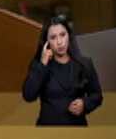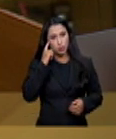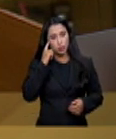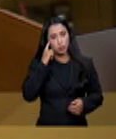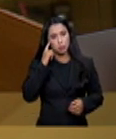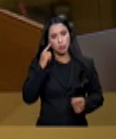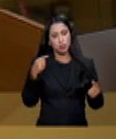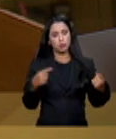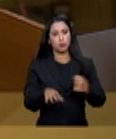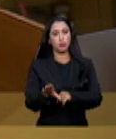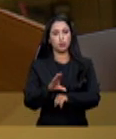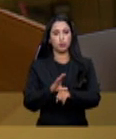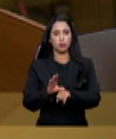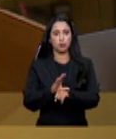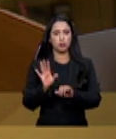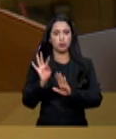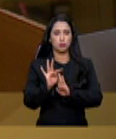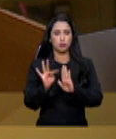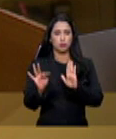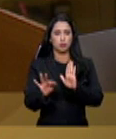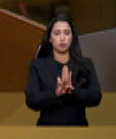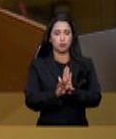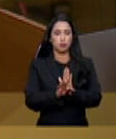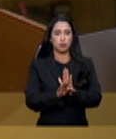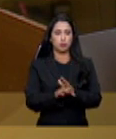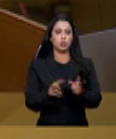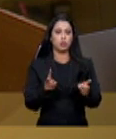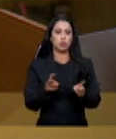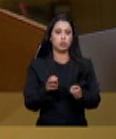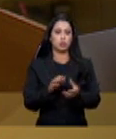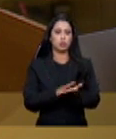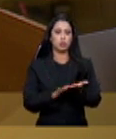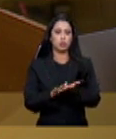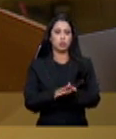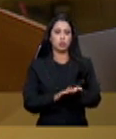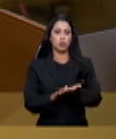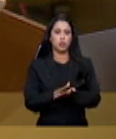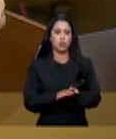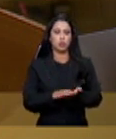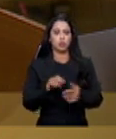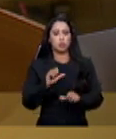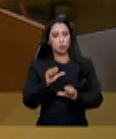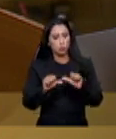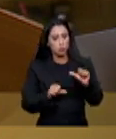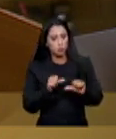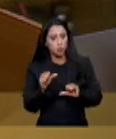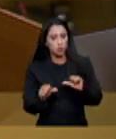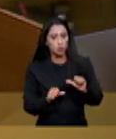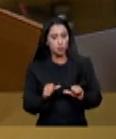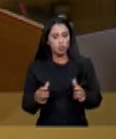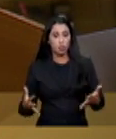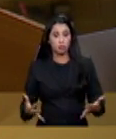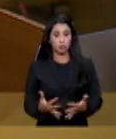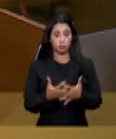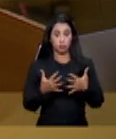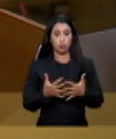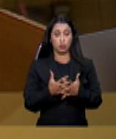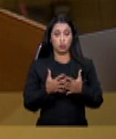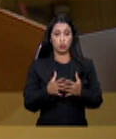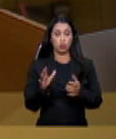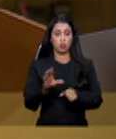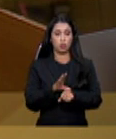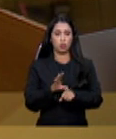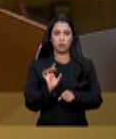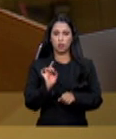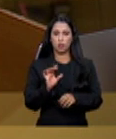uma inconstitucionalidade no texto, nem me parece que haja interpretações alternativas conflitantes com a Constituição, basta